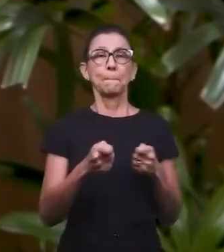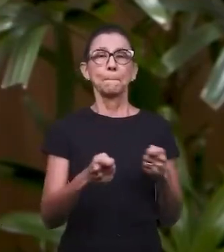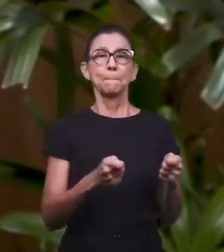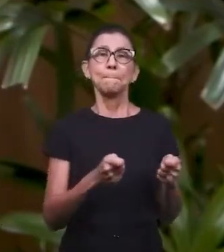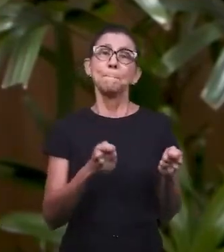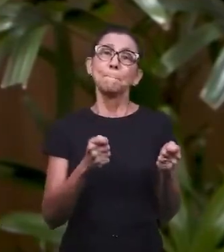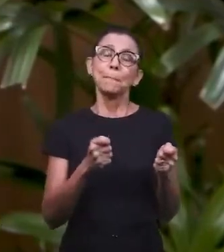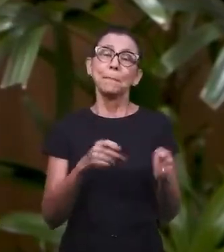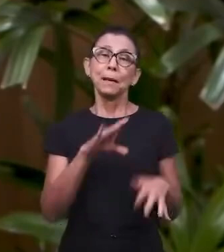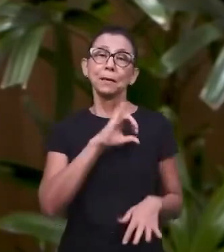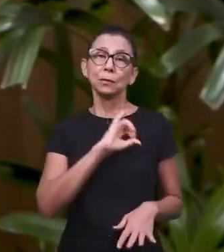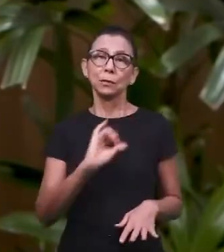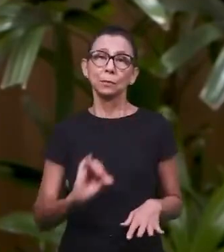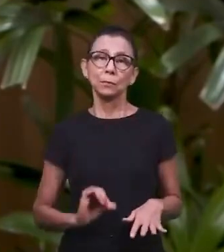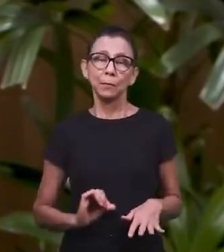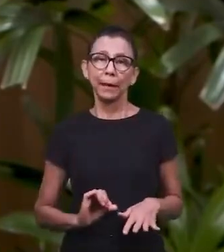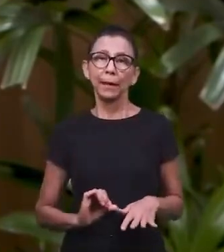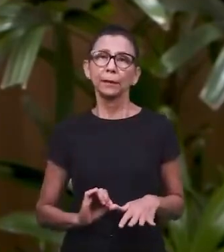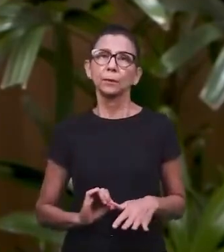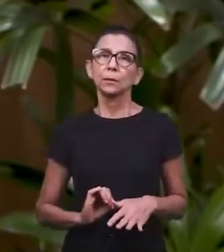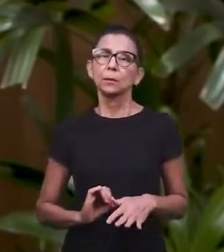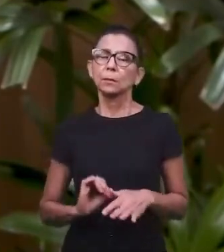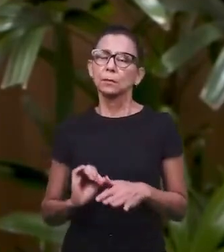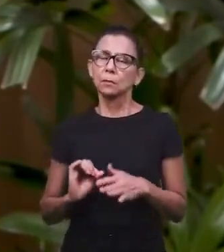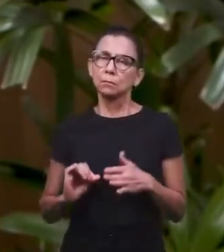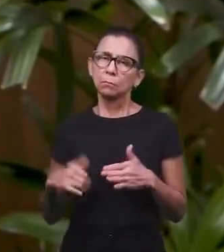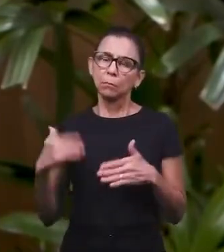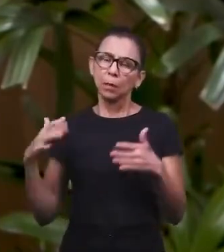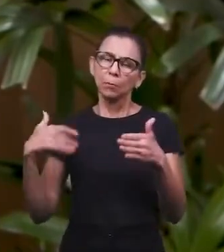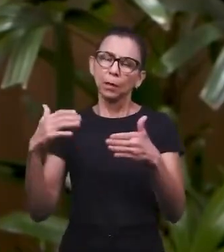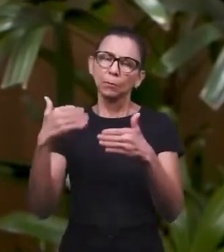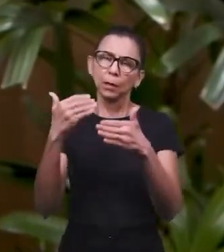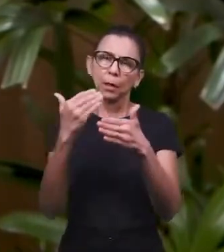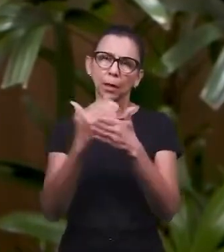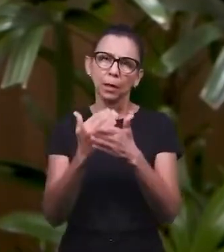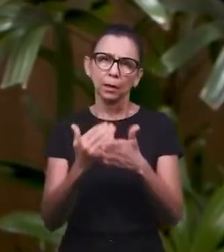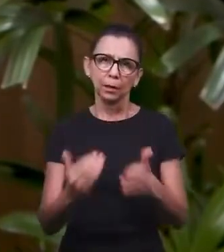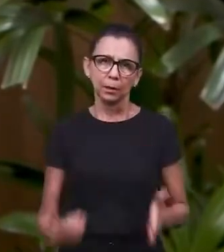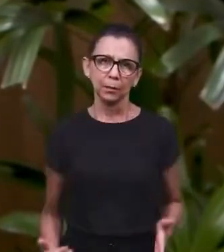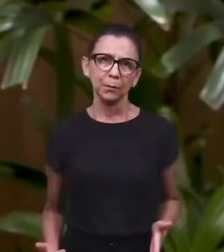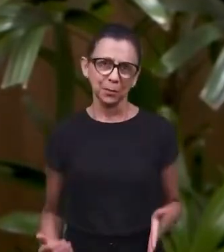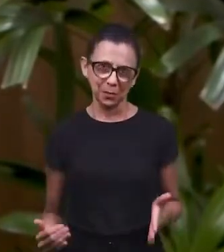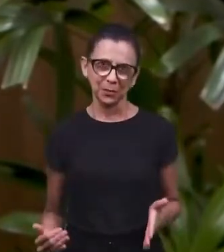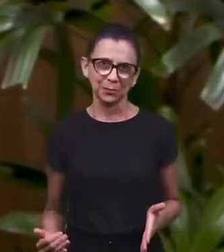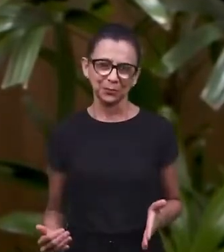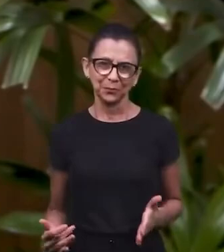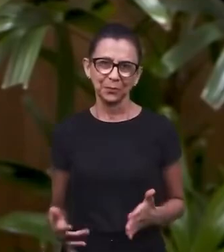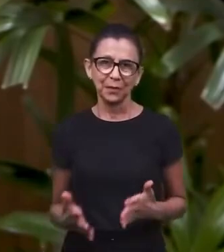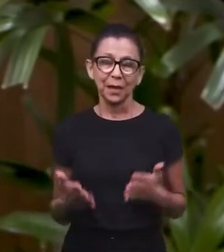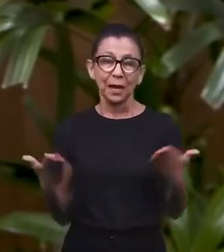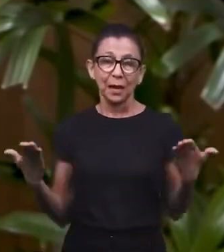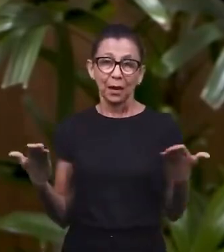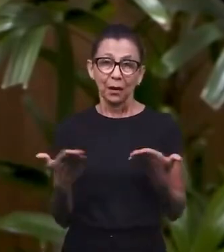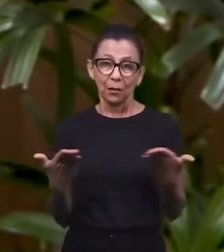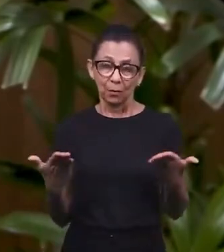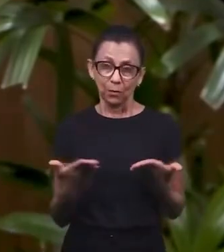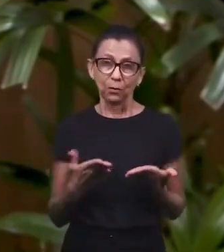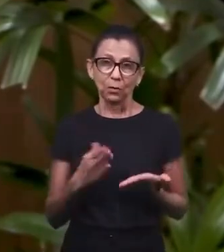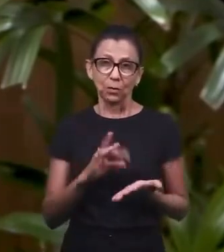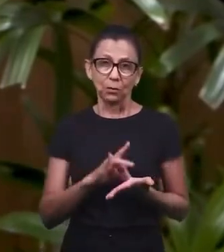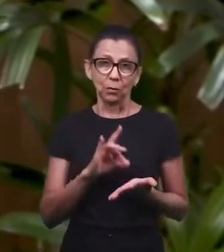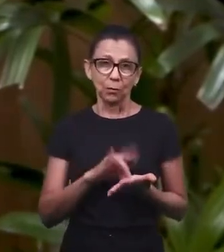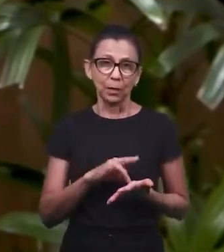passaram mas o deus desse século é uma inteligência é isso que nós precisamos porque quando você vê ali o